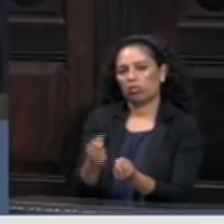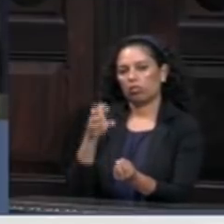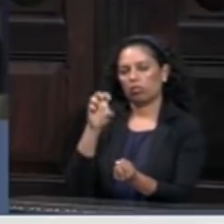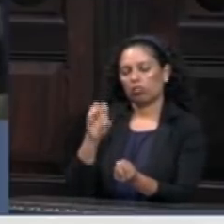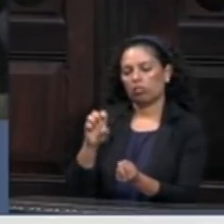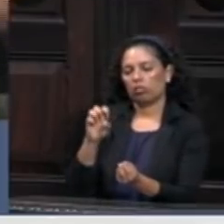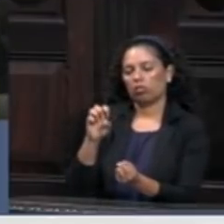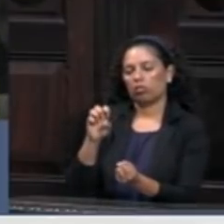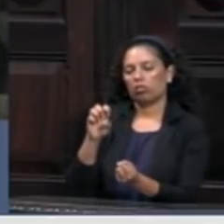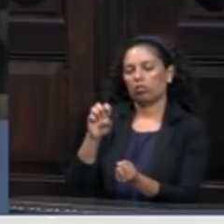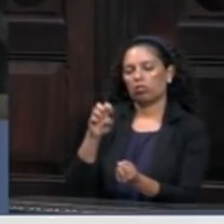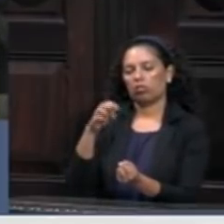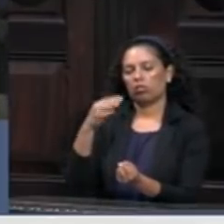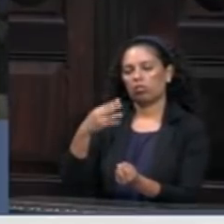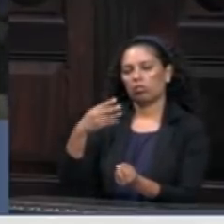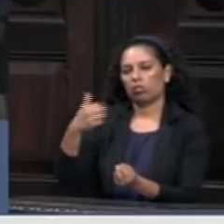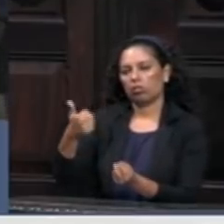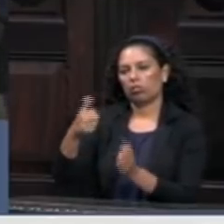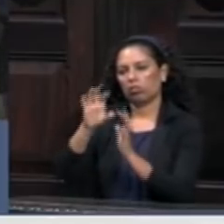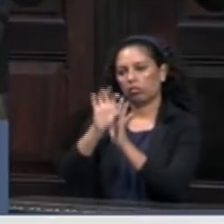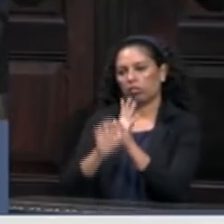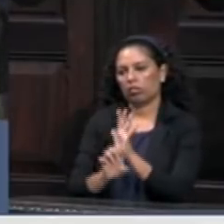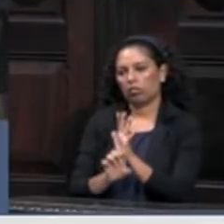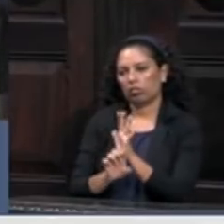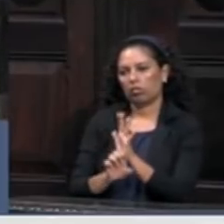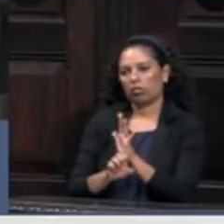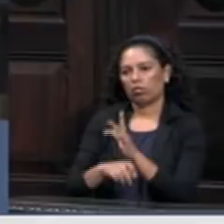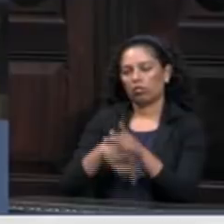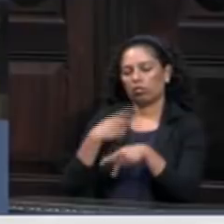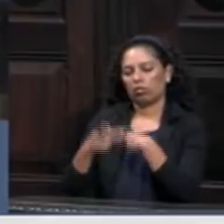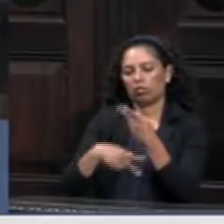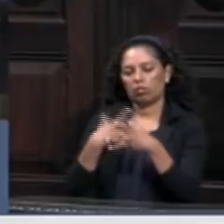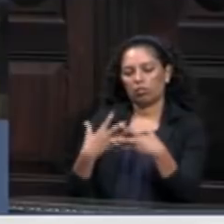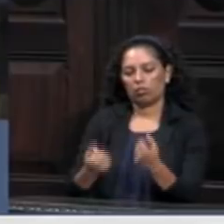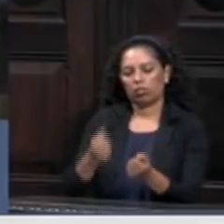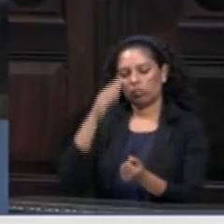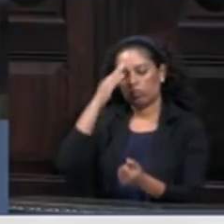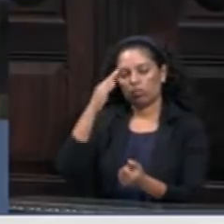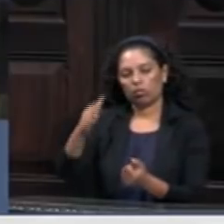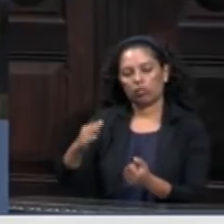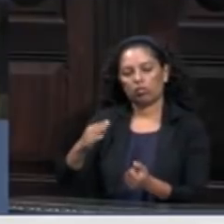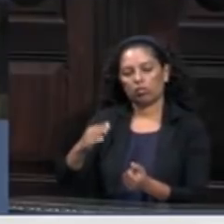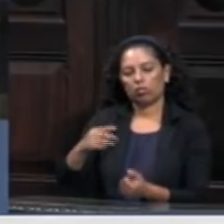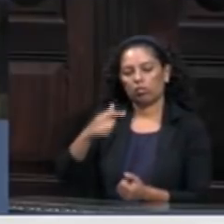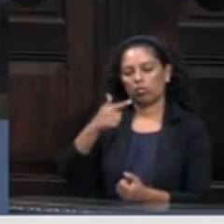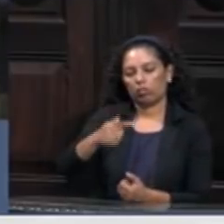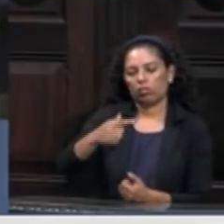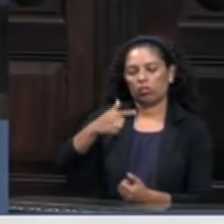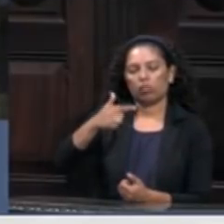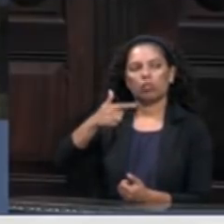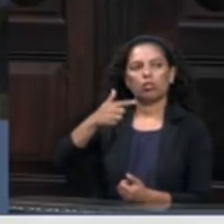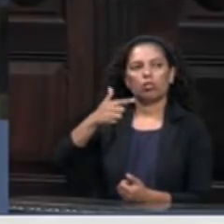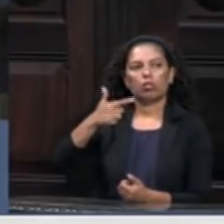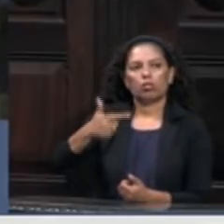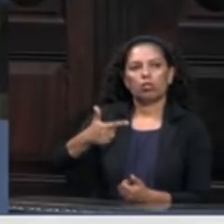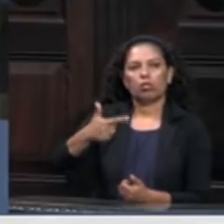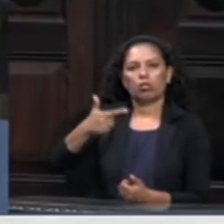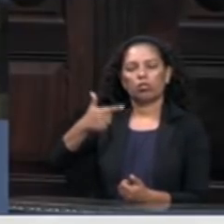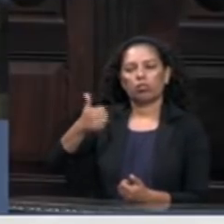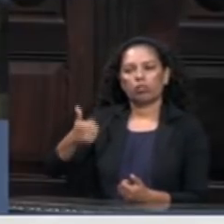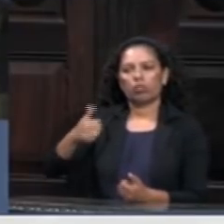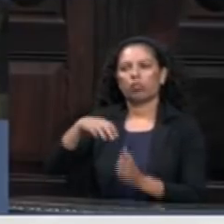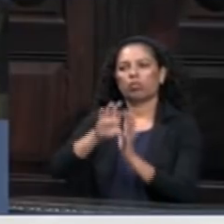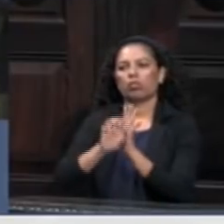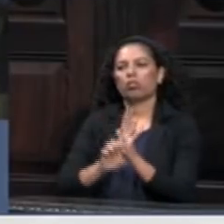2.541 emendas, 82,13%. Favorável com prioridade a 421 emendas,